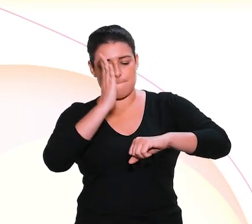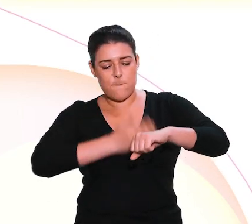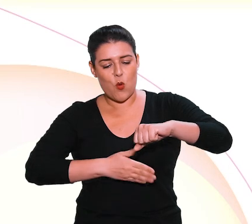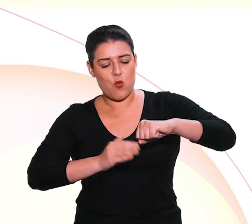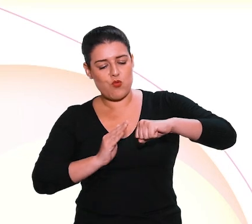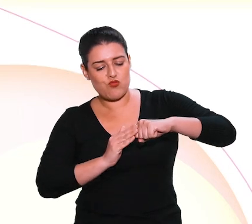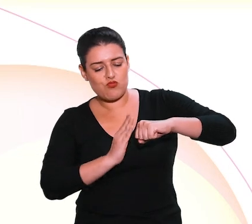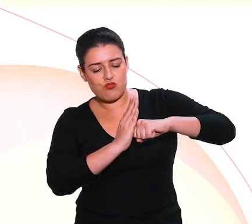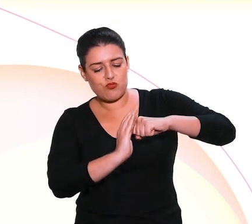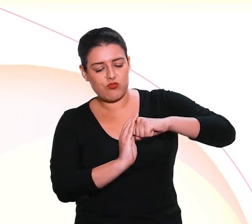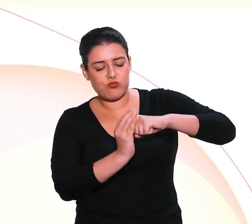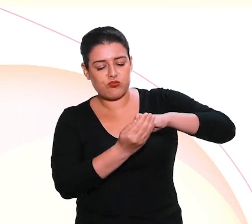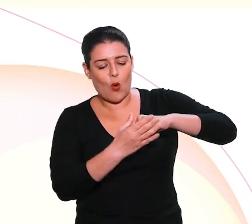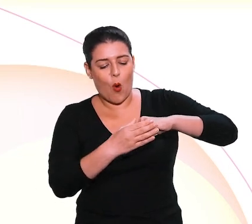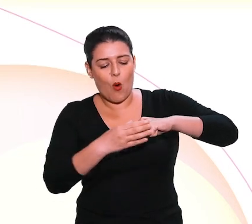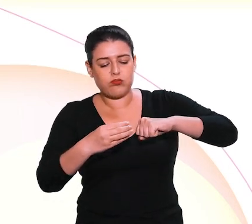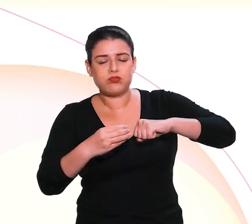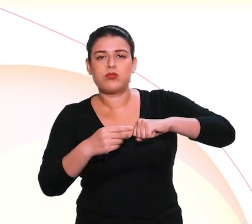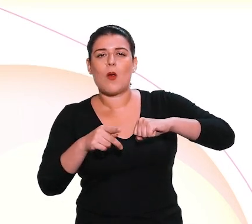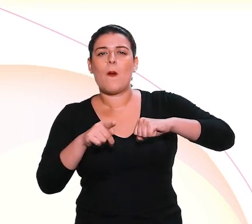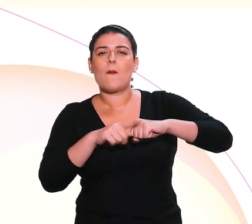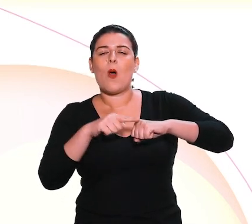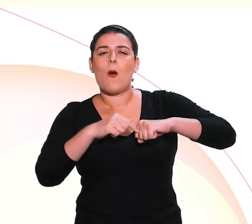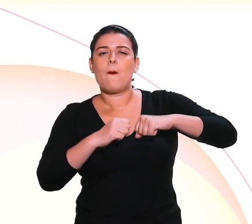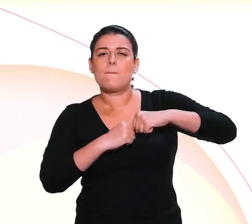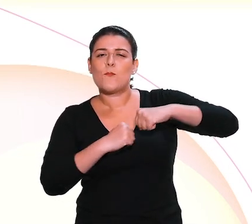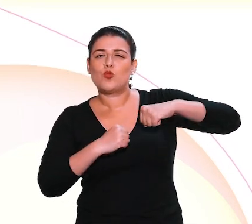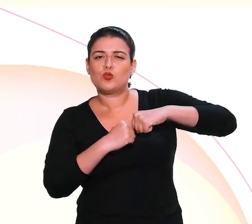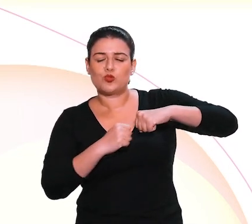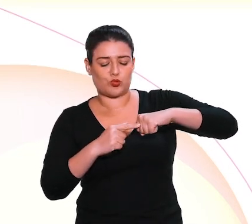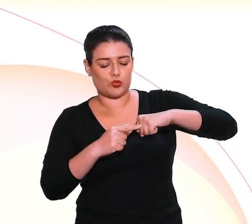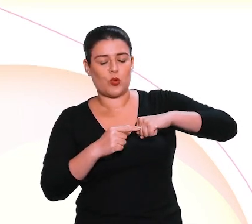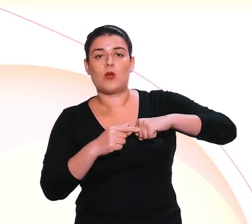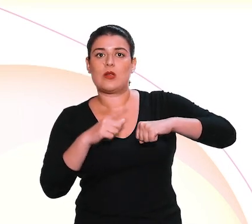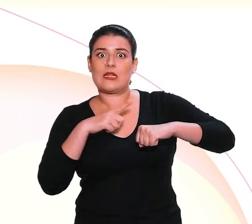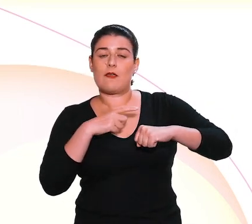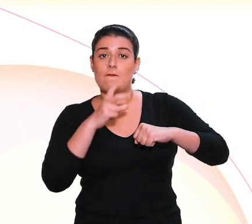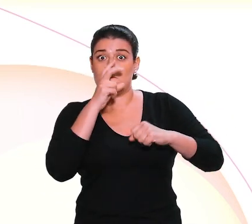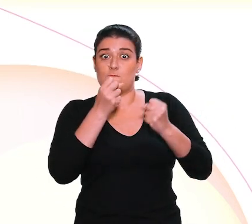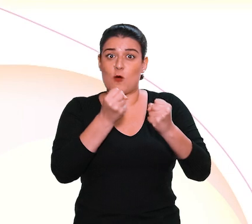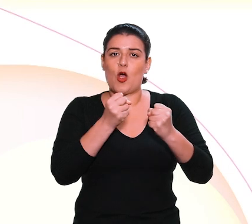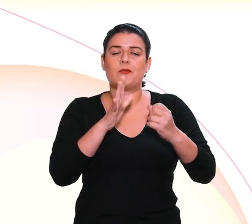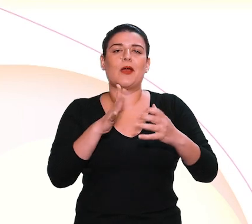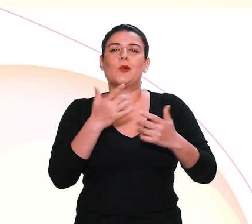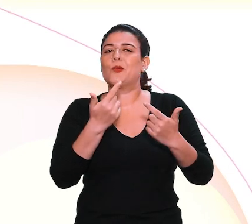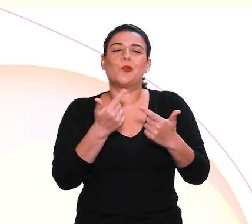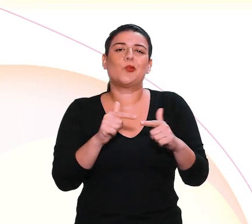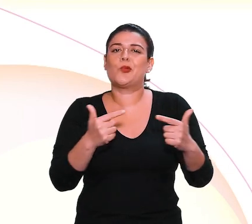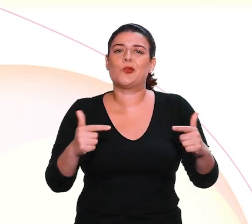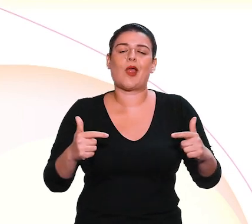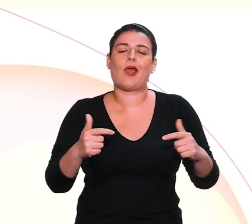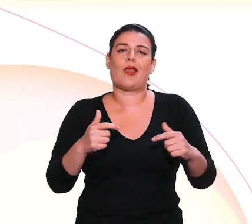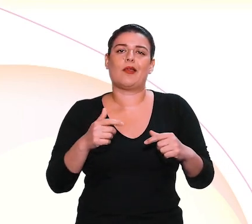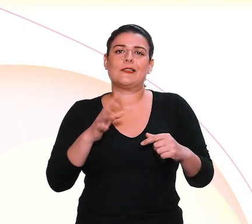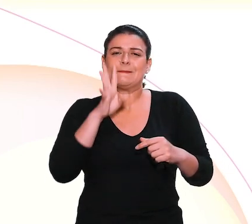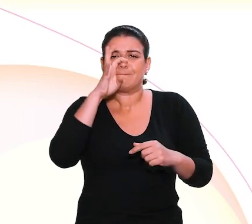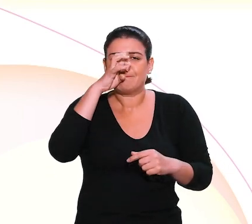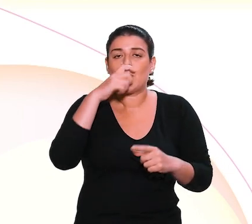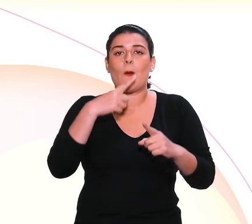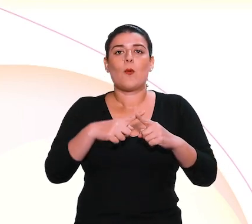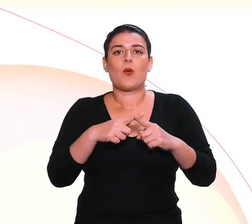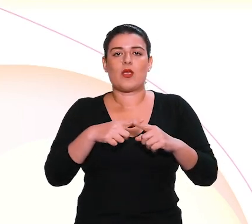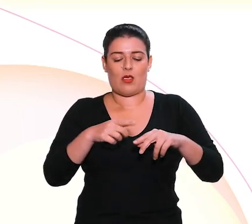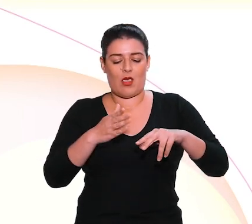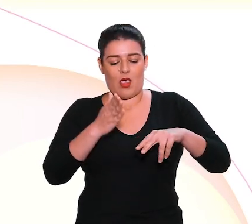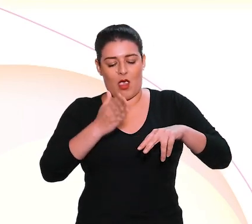conta da musculatura que foi afetada, que continua forte, mas agora ela não tem tanta resistência assim porque o